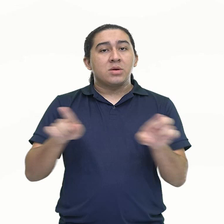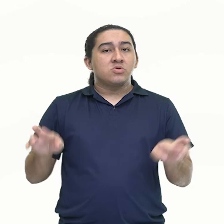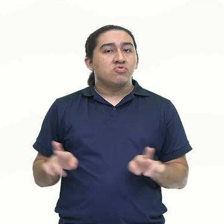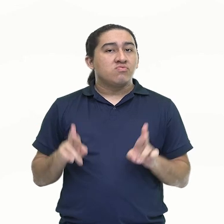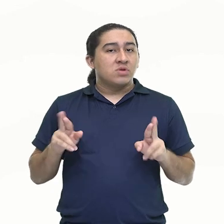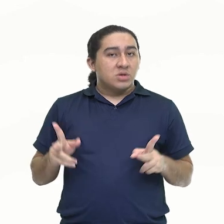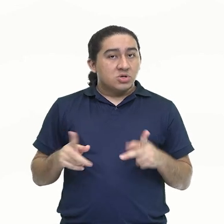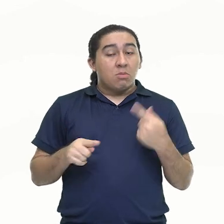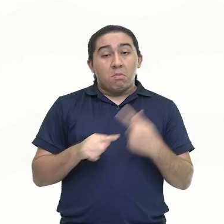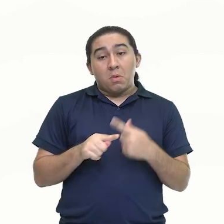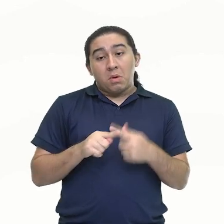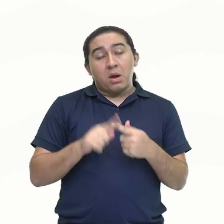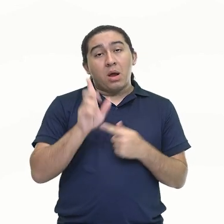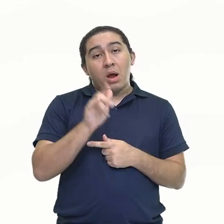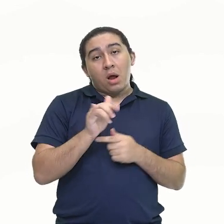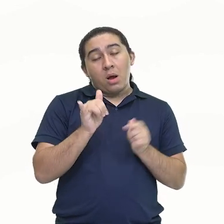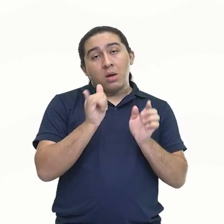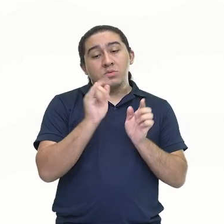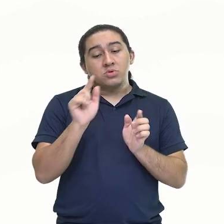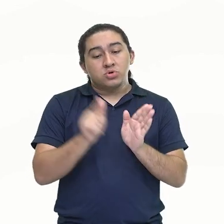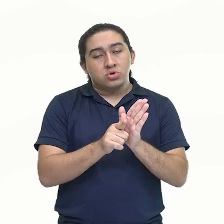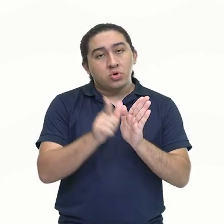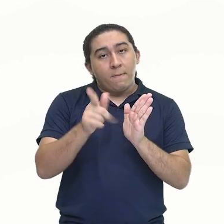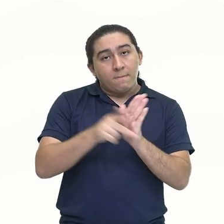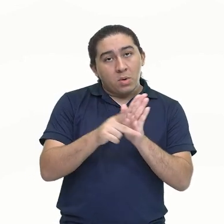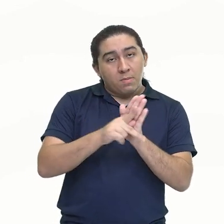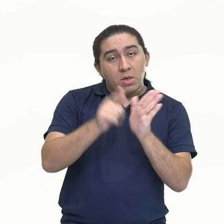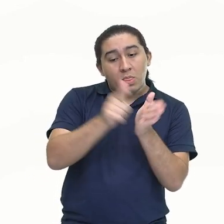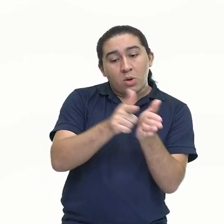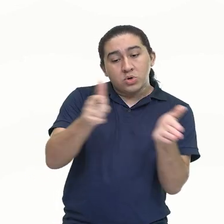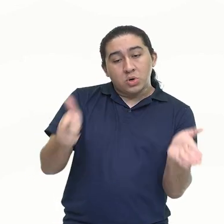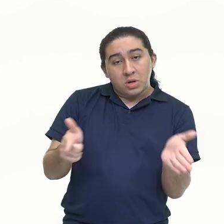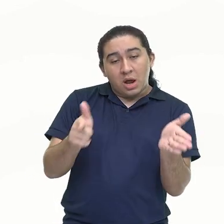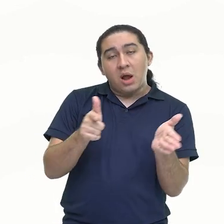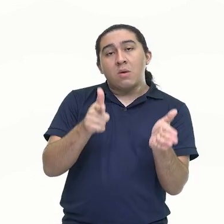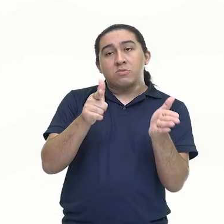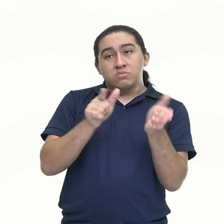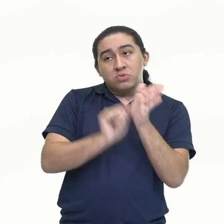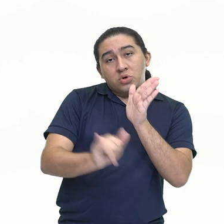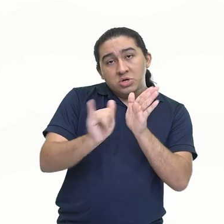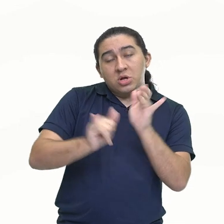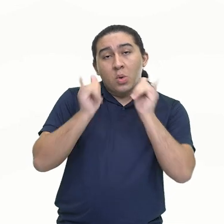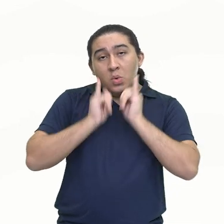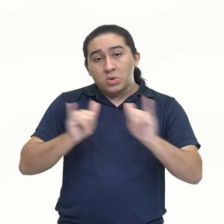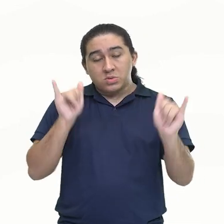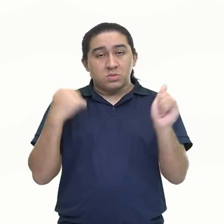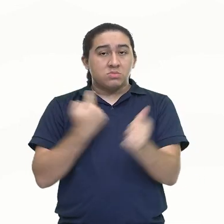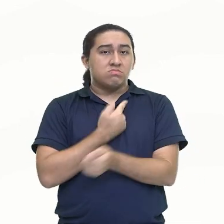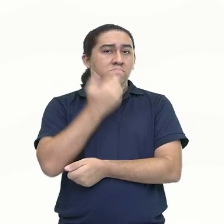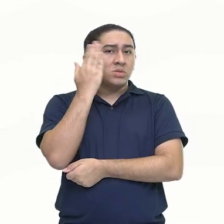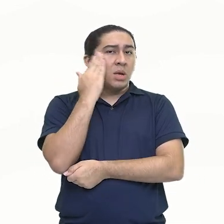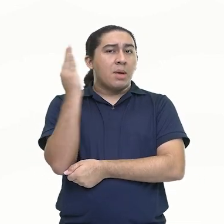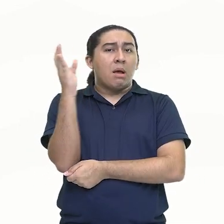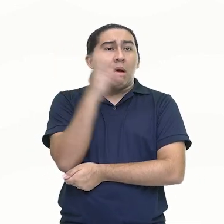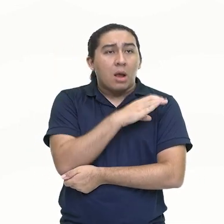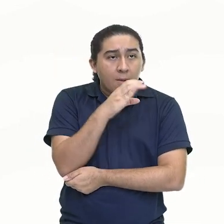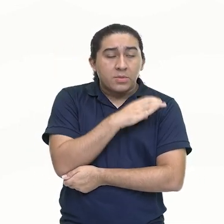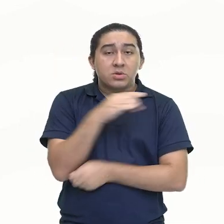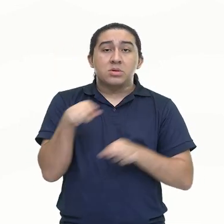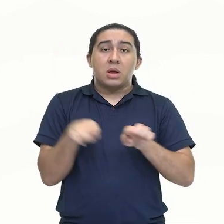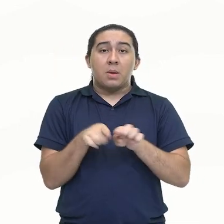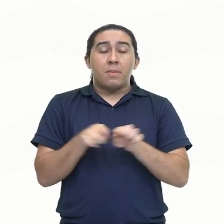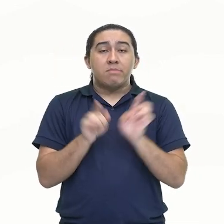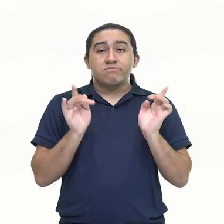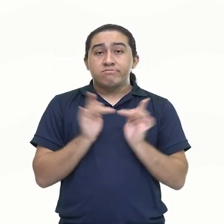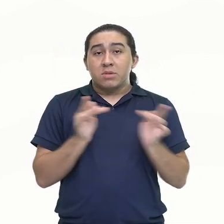Porque a notícia, a gente sabe que ela é mais rápida, menor, né? E é bem atual.